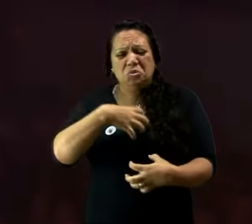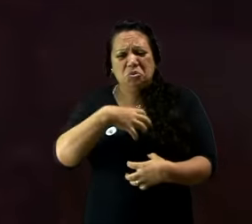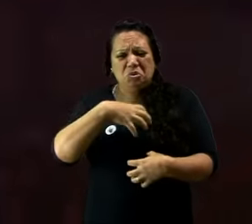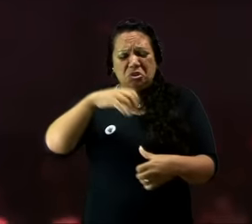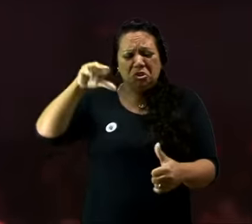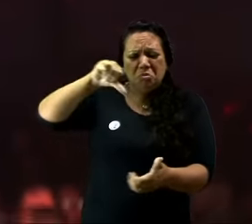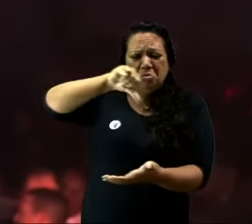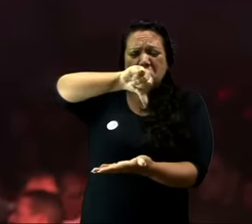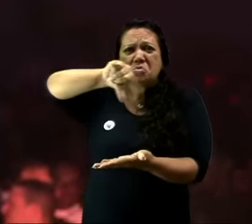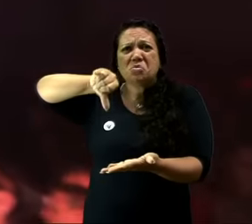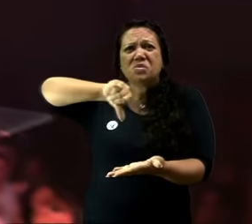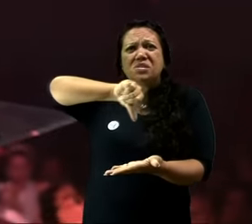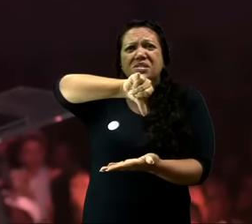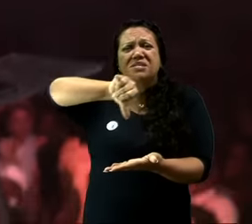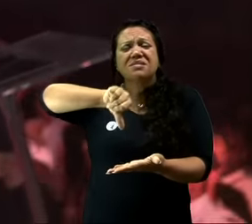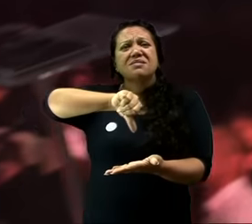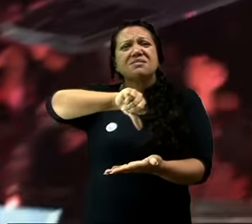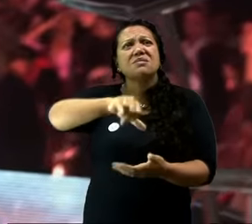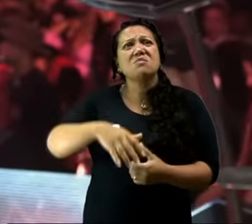altar que, se eu parar, que eu começo a chorar.